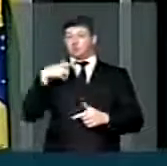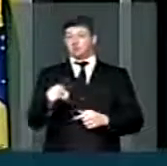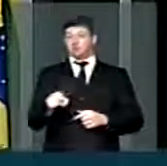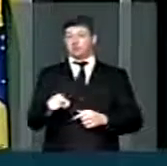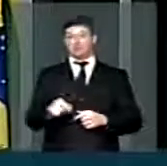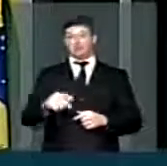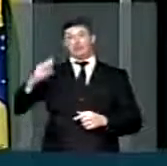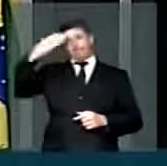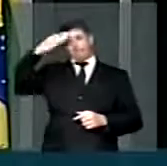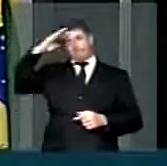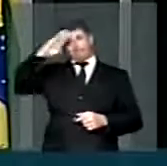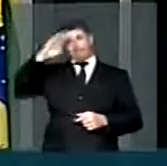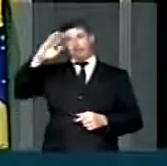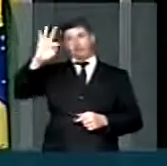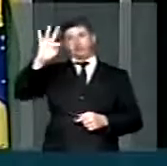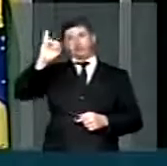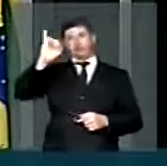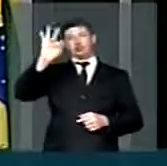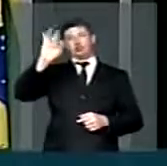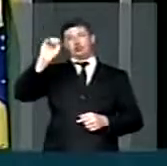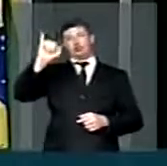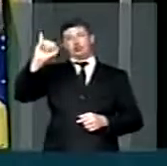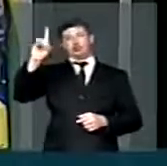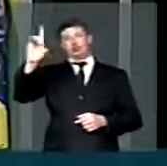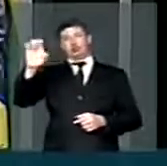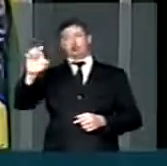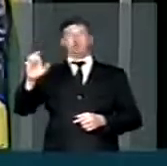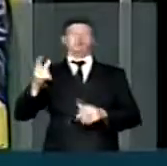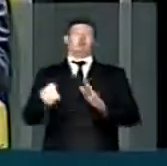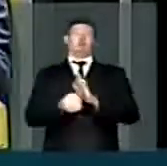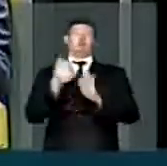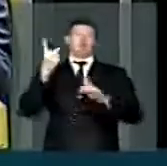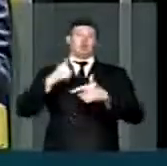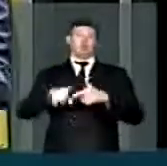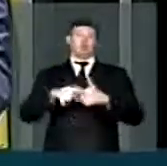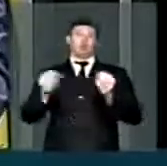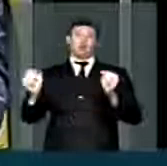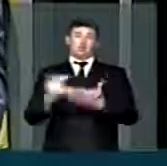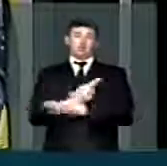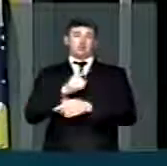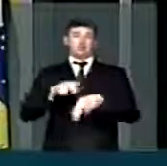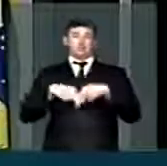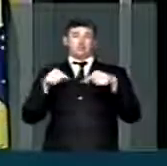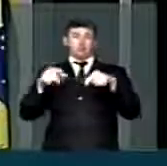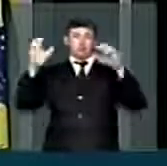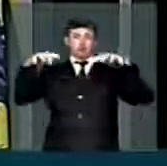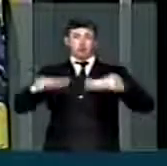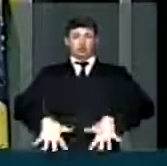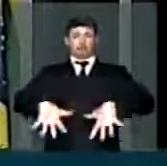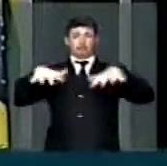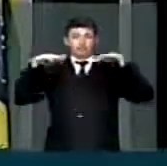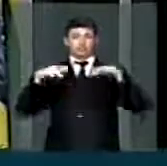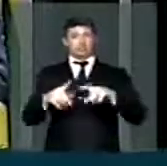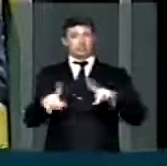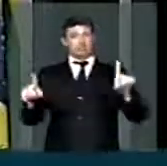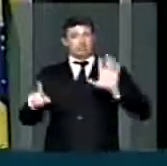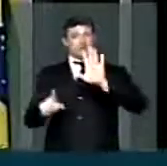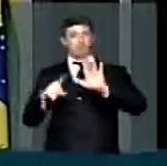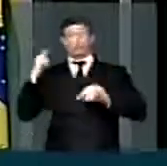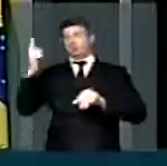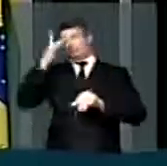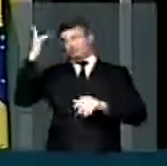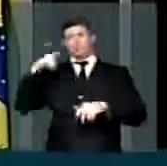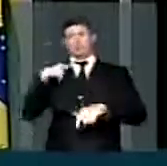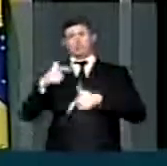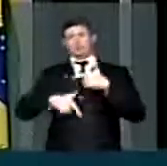febre tifoide e de tantos outros maus que podem vir em decorrência da cheia. Mas todos estão trabalhando